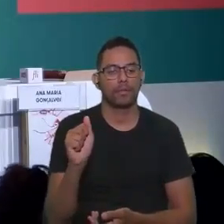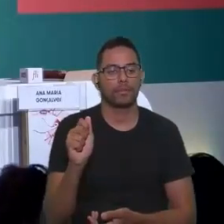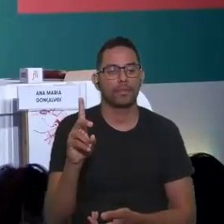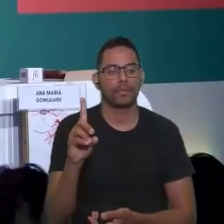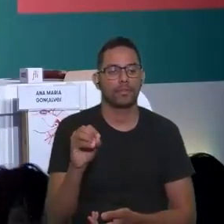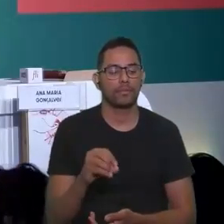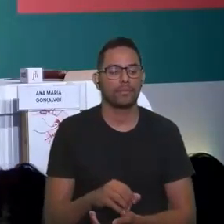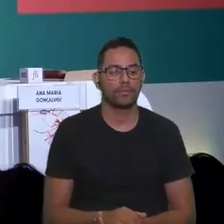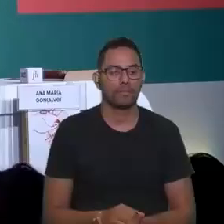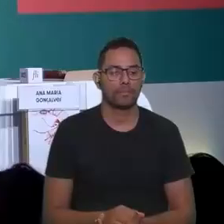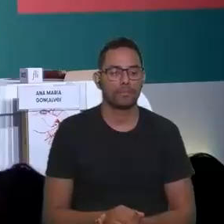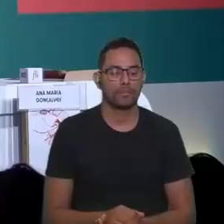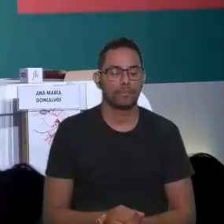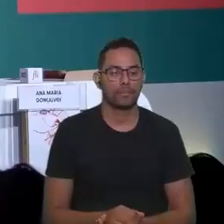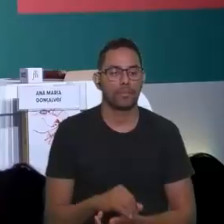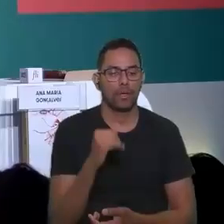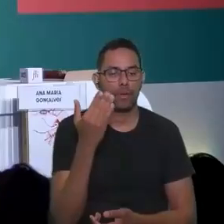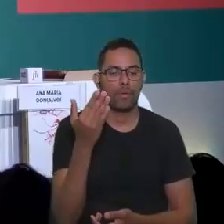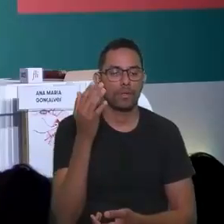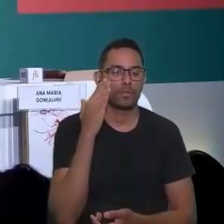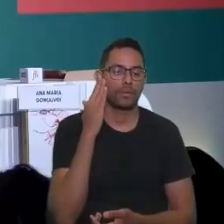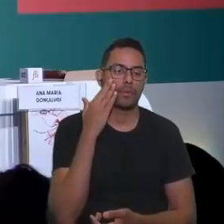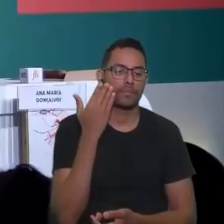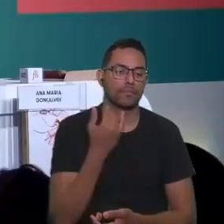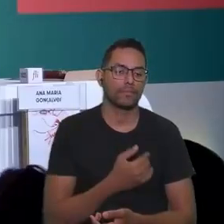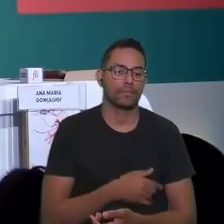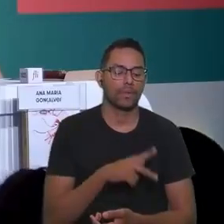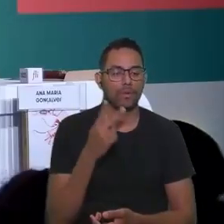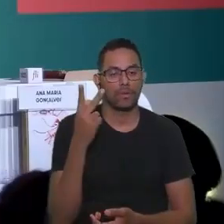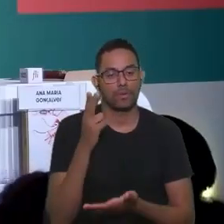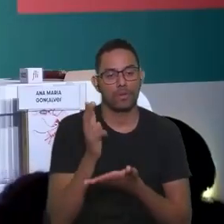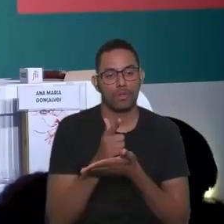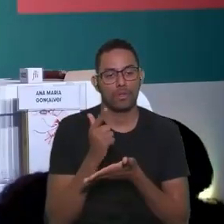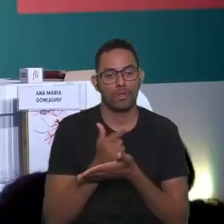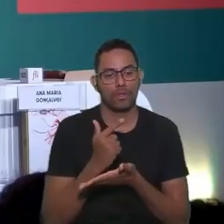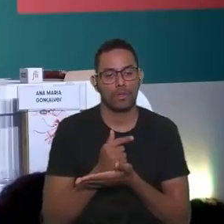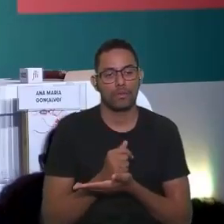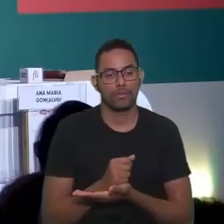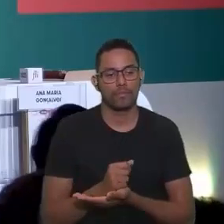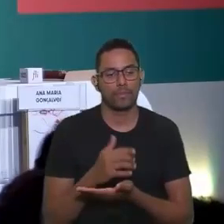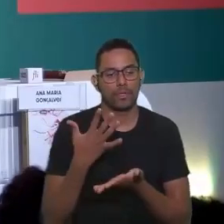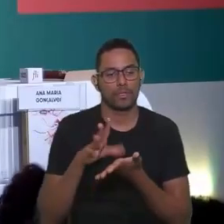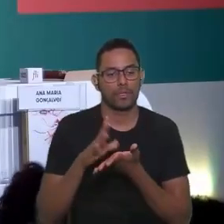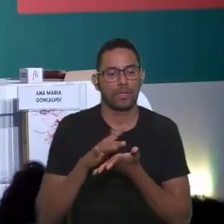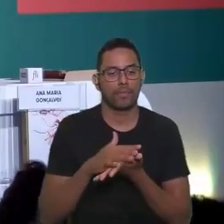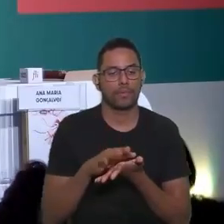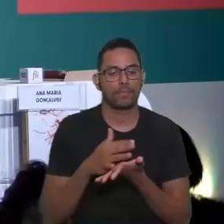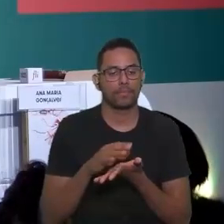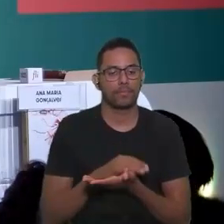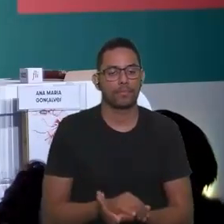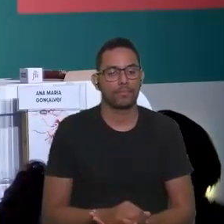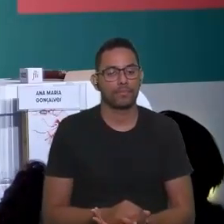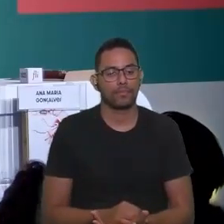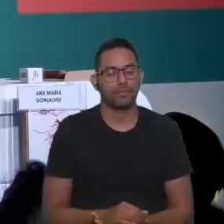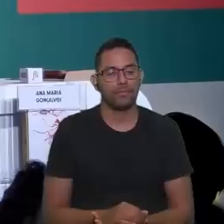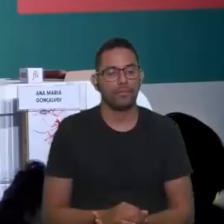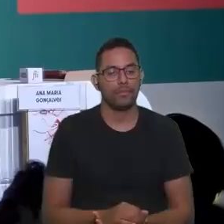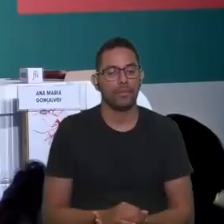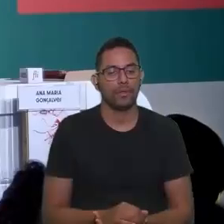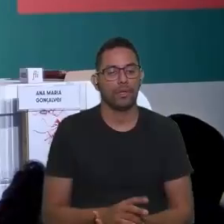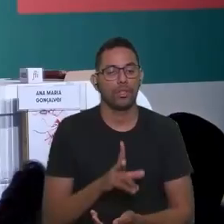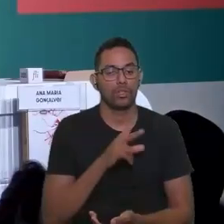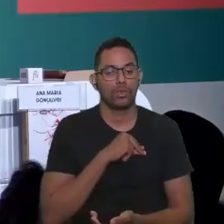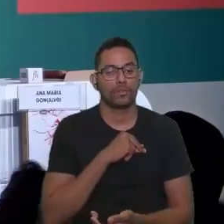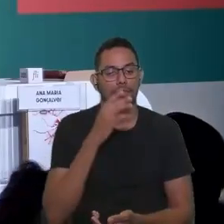né? E quando eu fiquei sabendo que o seu livro ia virar samba enredo, eu disse, cara,